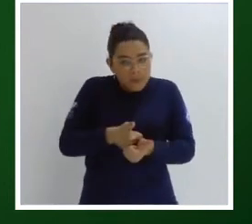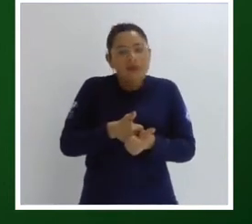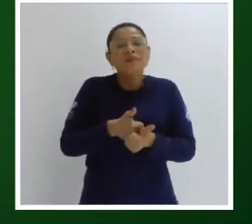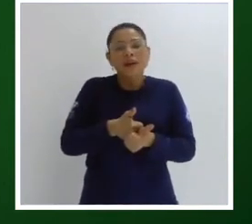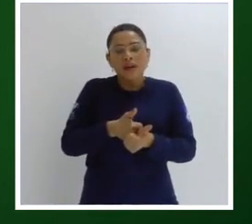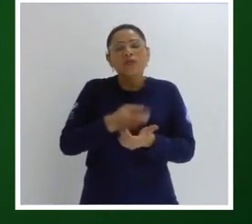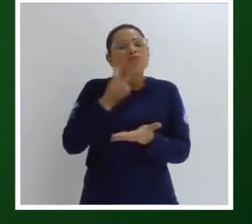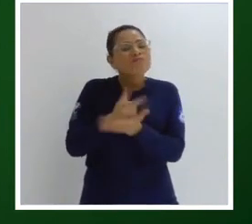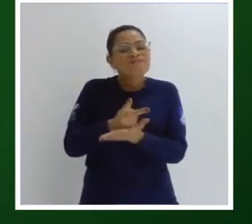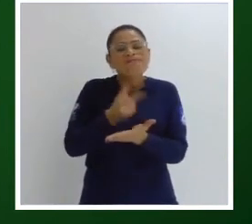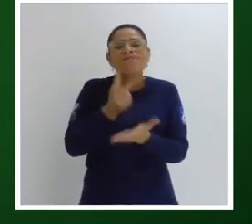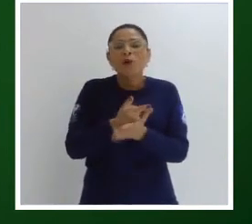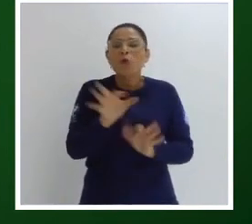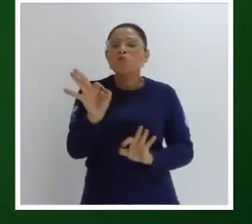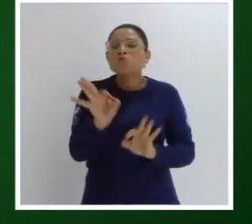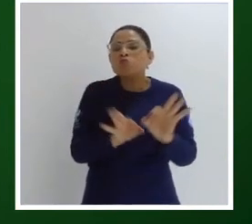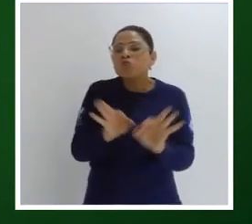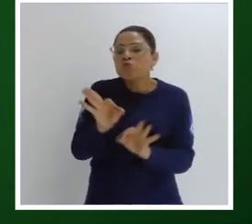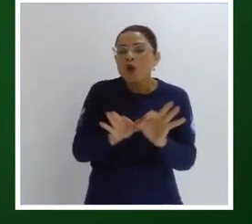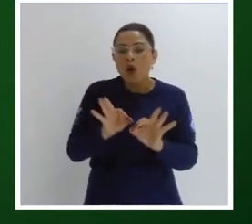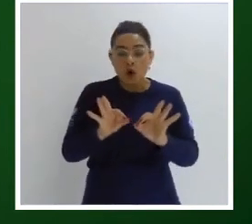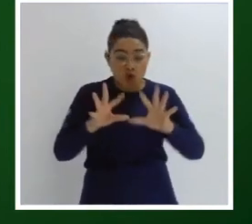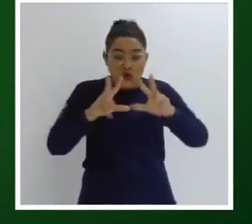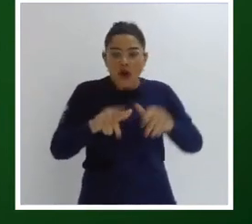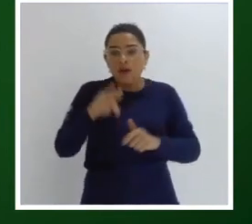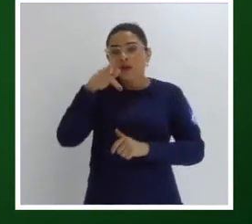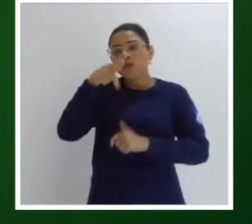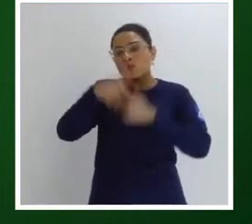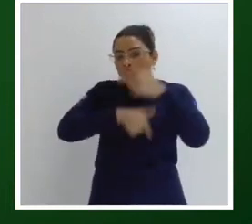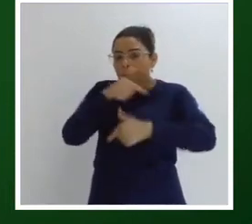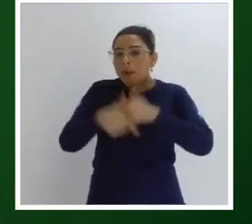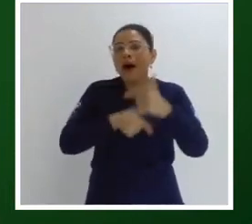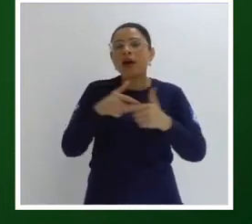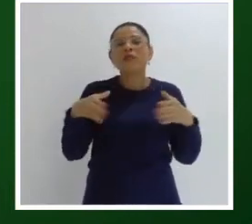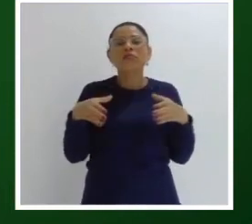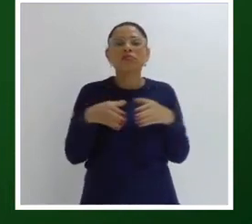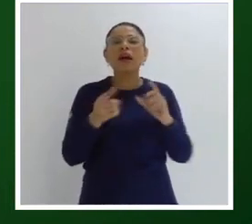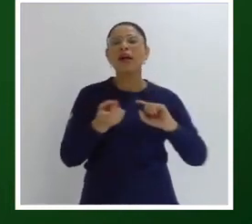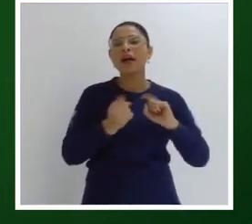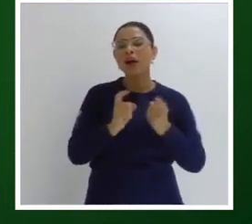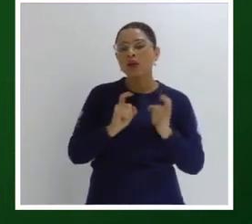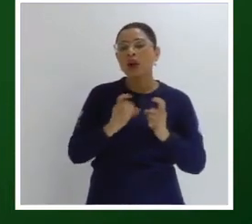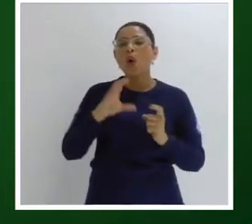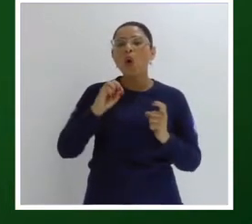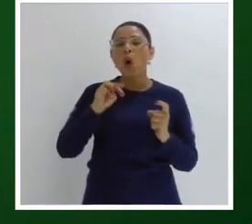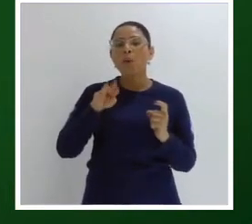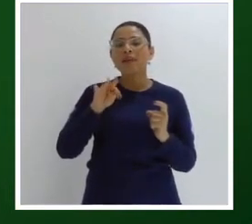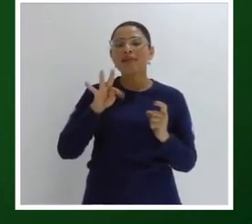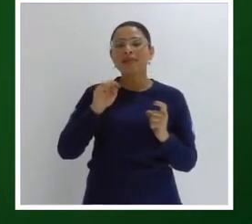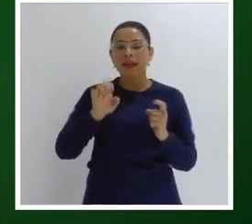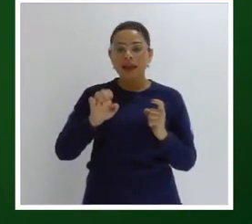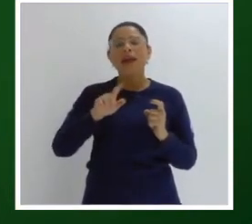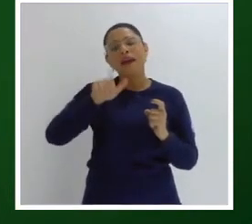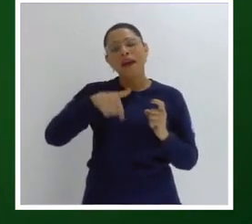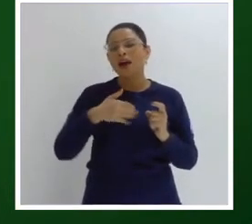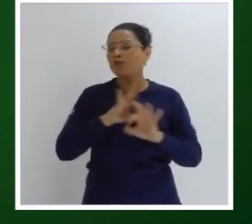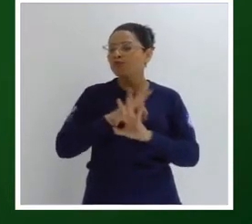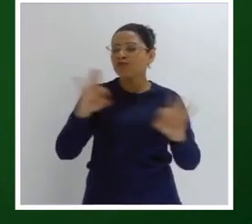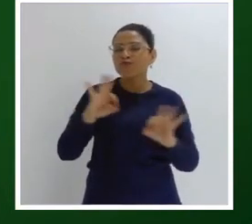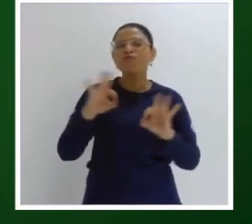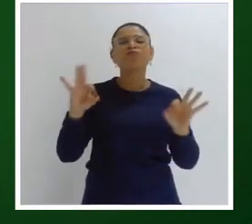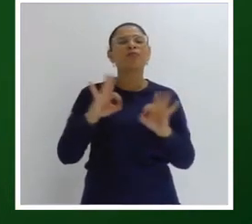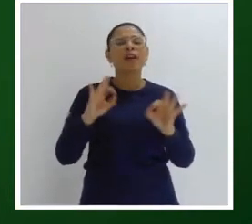frequentemente coordenado muito desses trabalhos da reunião do comitê e sendo uma pessoa muito solista e